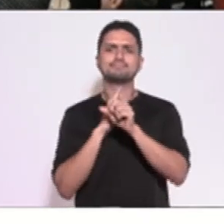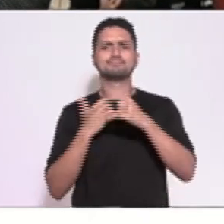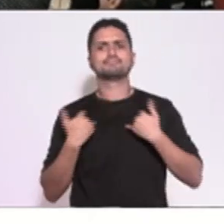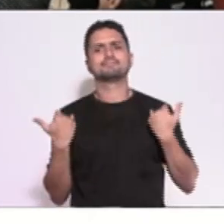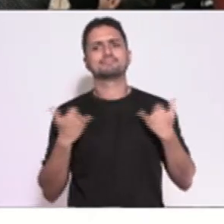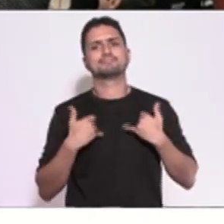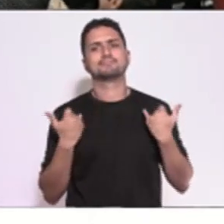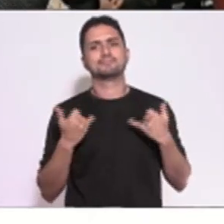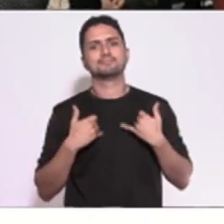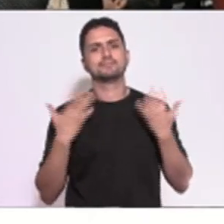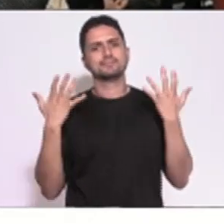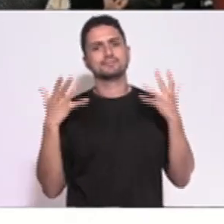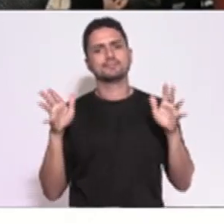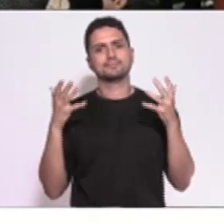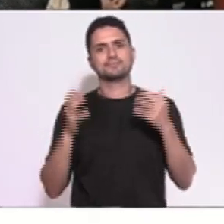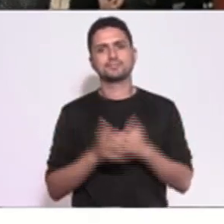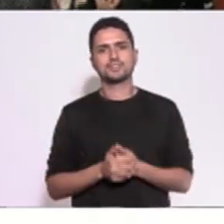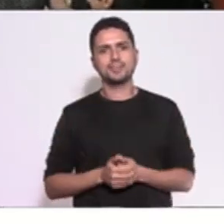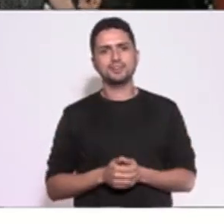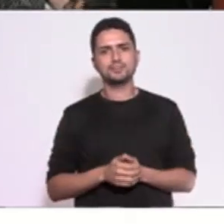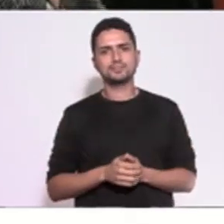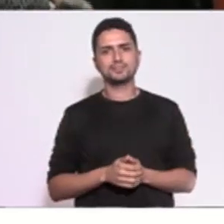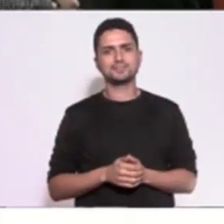anos de vida. Obrigado.